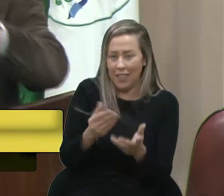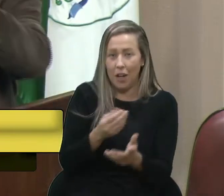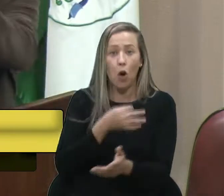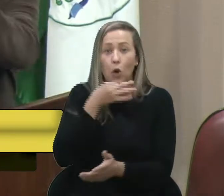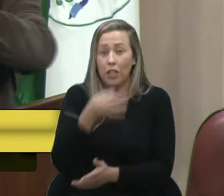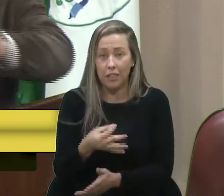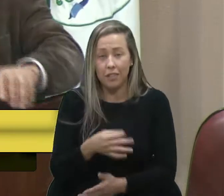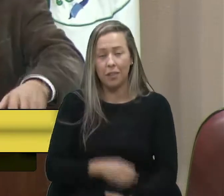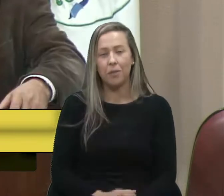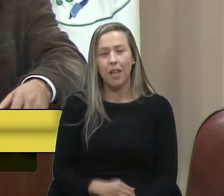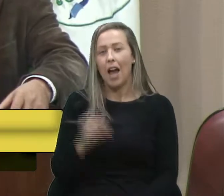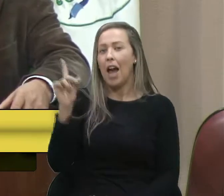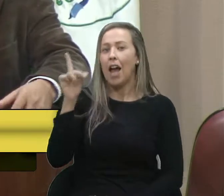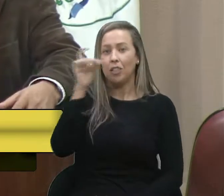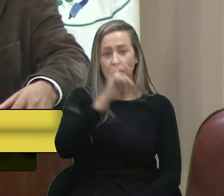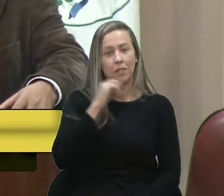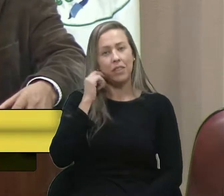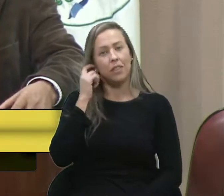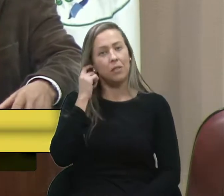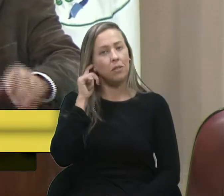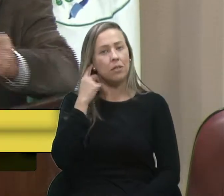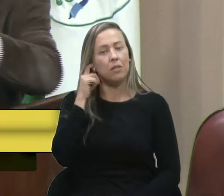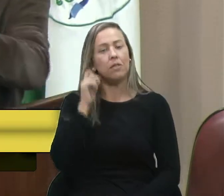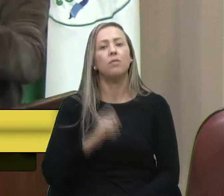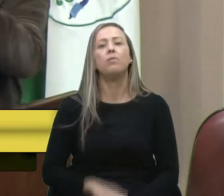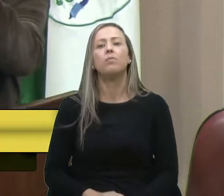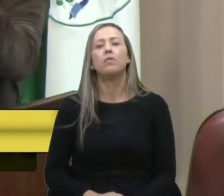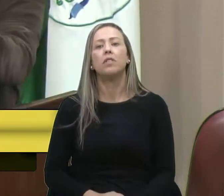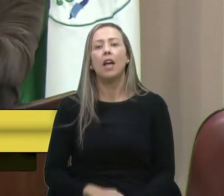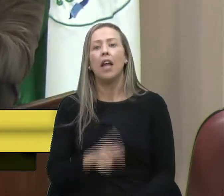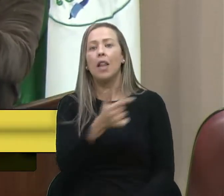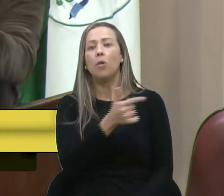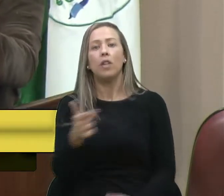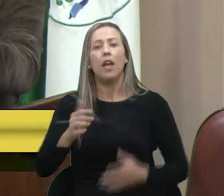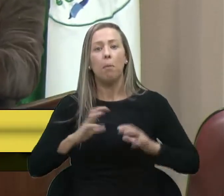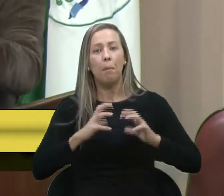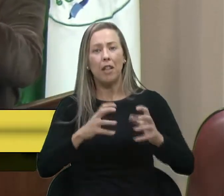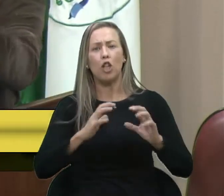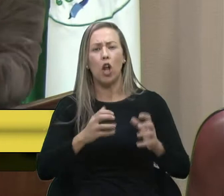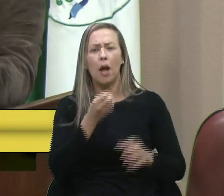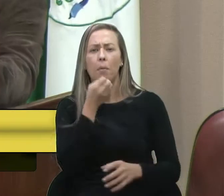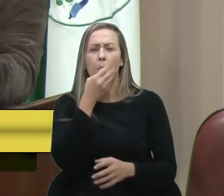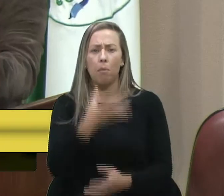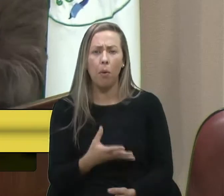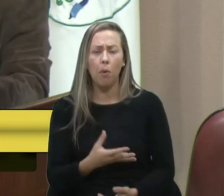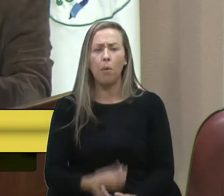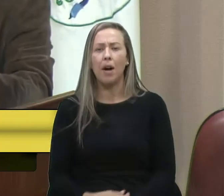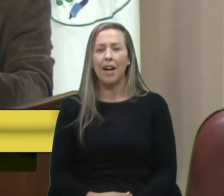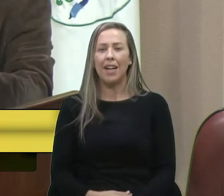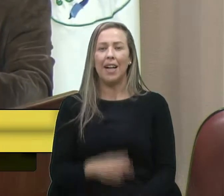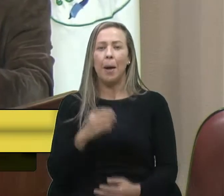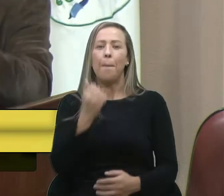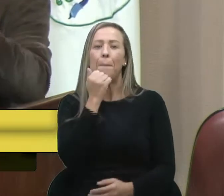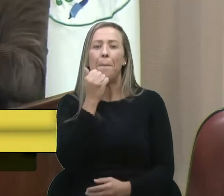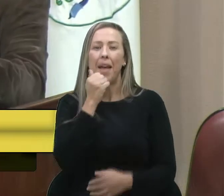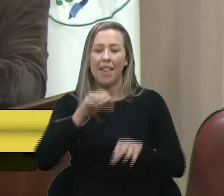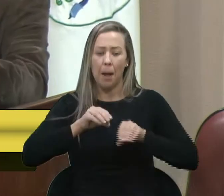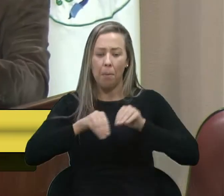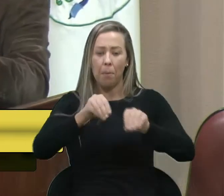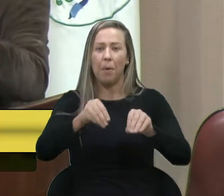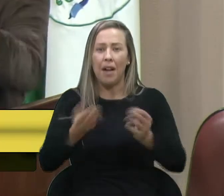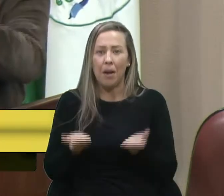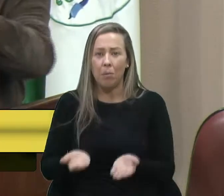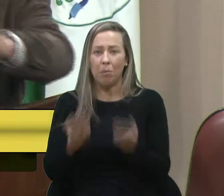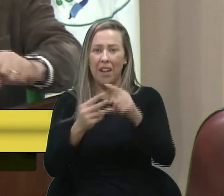Então é difícil um subprefeito que não tem uma patrola boa, cascalho à vontade e uma retro,